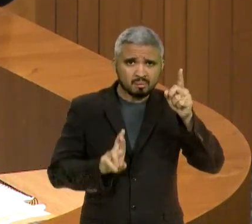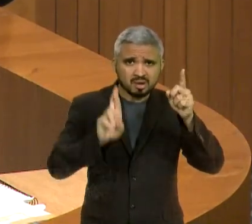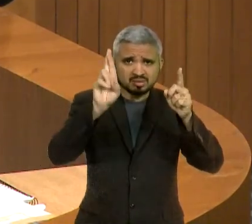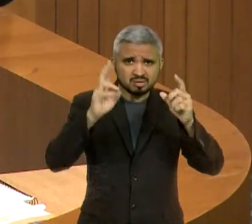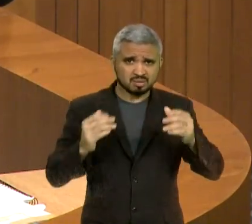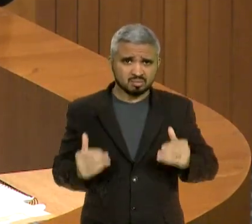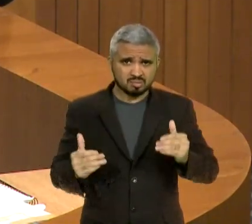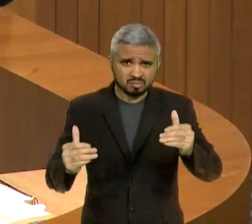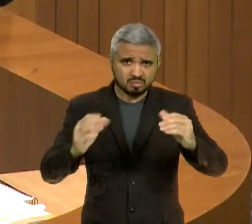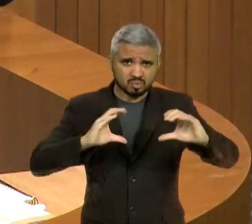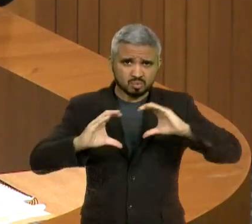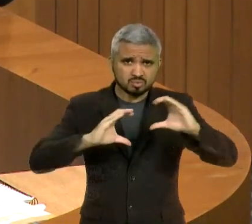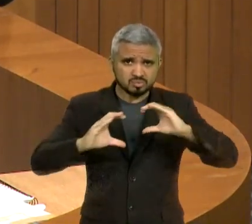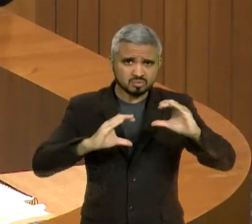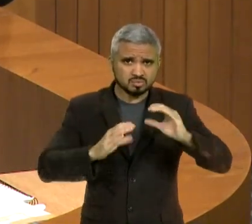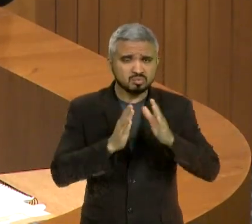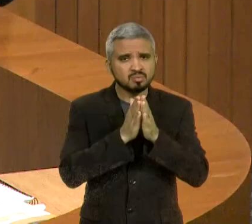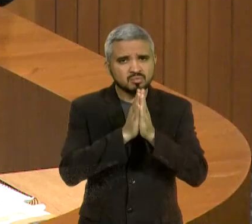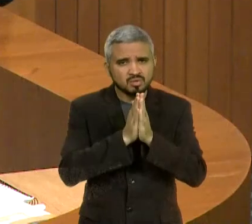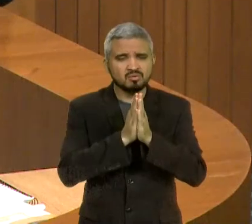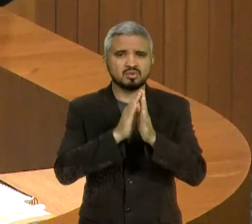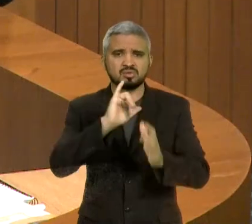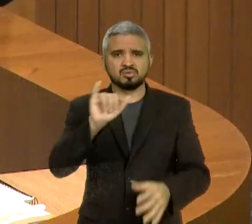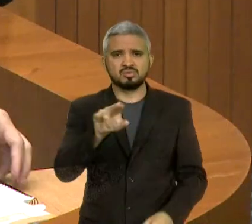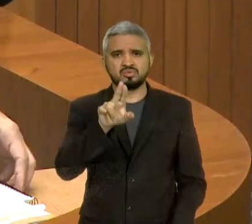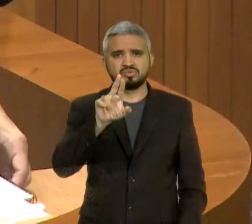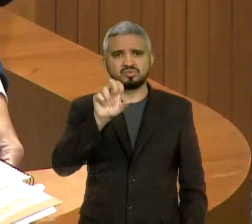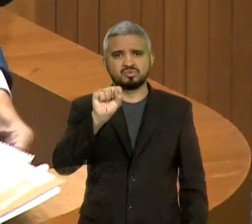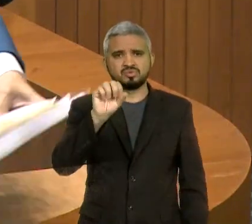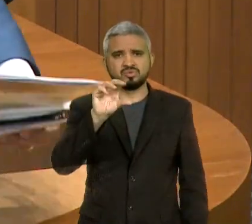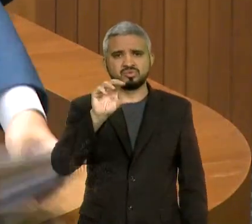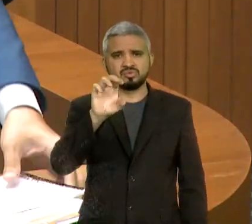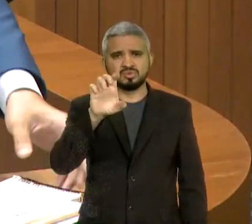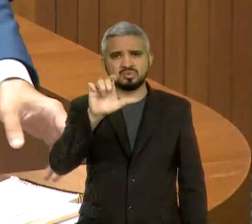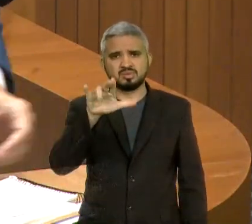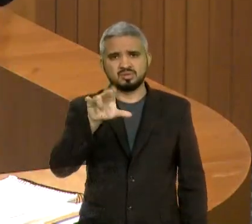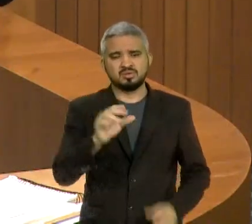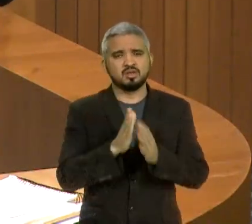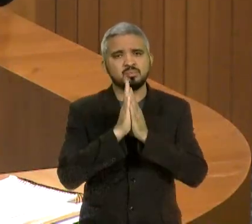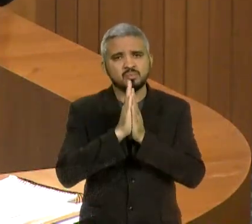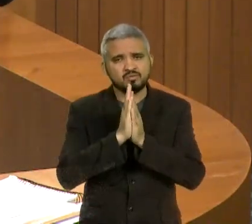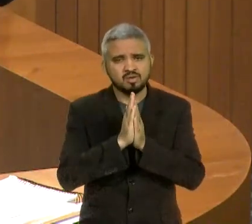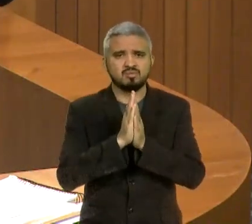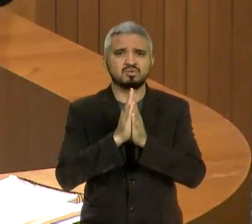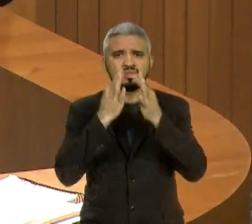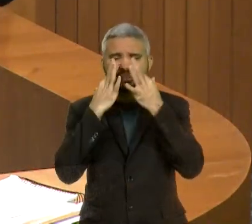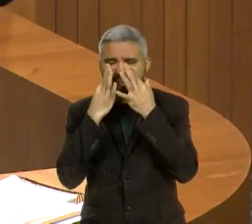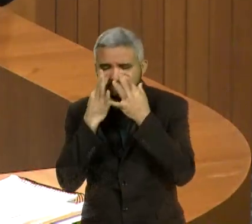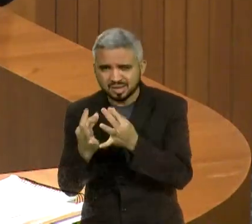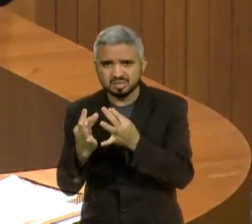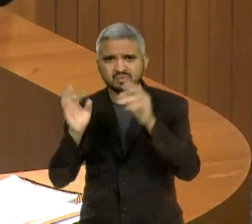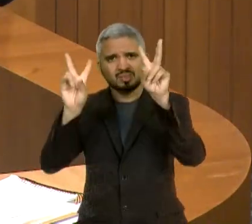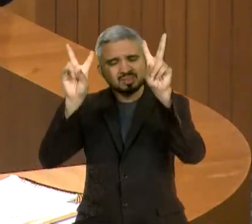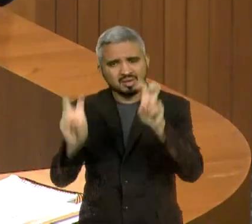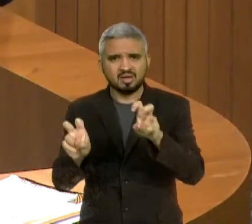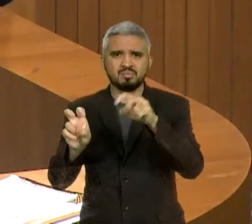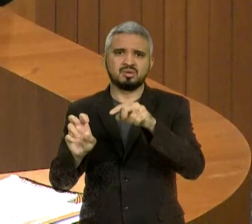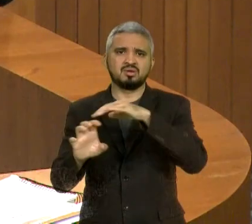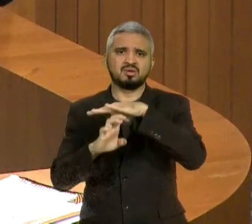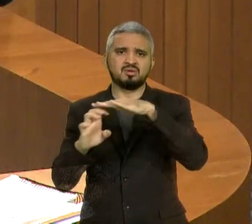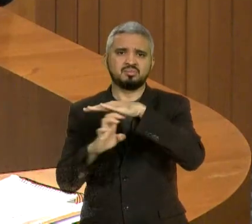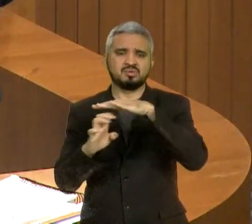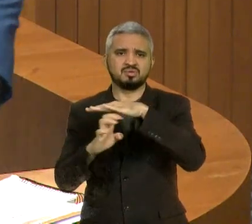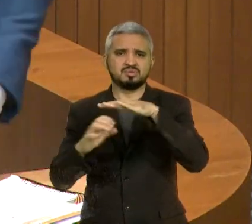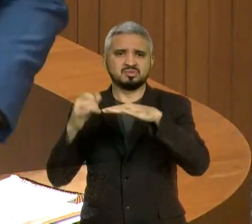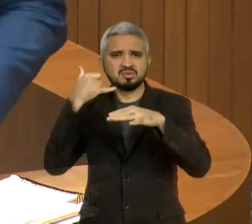Juscelino, pelo amor de Deus, meu amigo, dê uma atenção a esse assunto para não ter que voltar aqui à tribuna indo para além da cobrança, que está